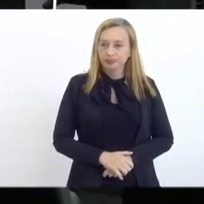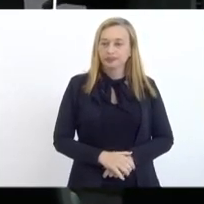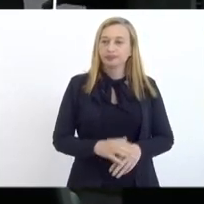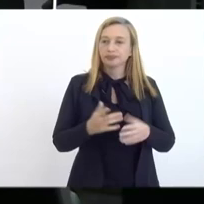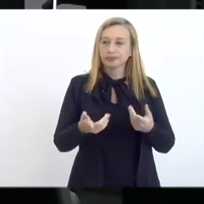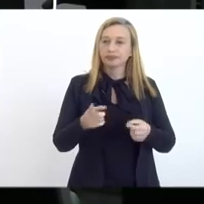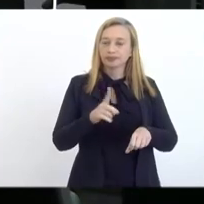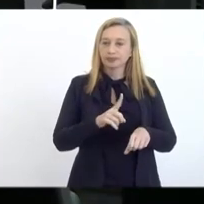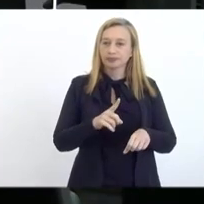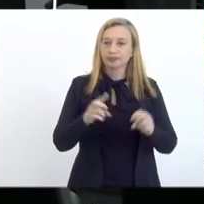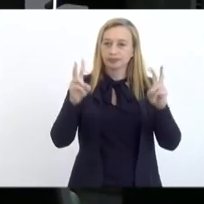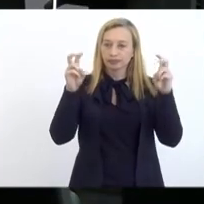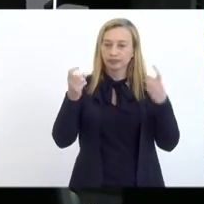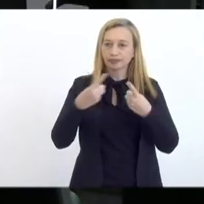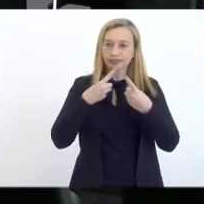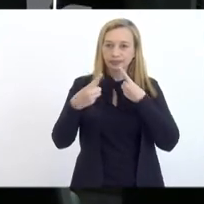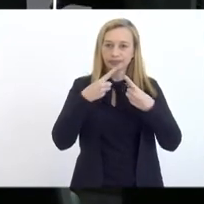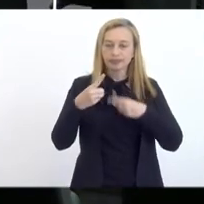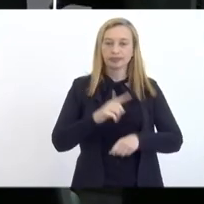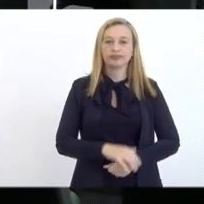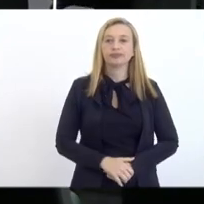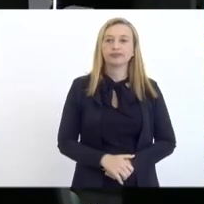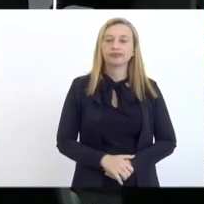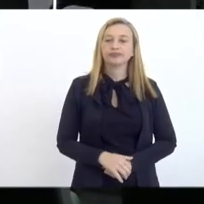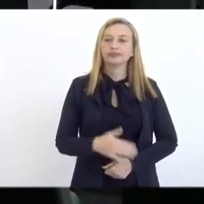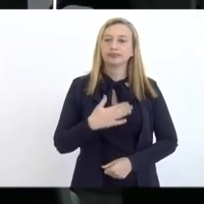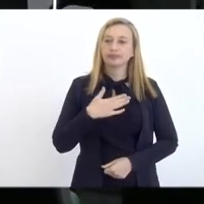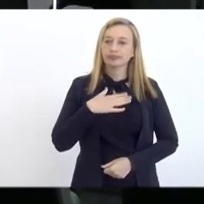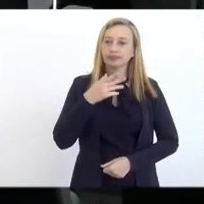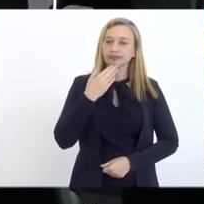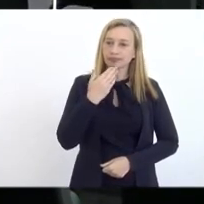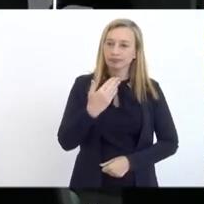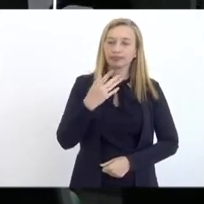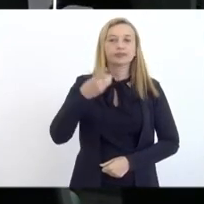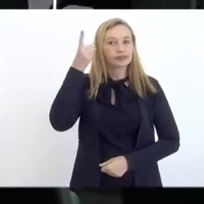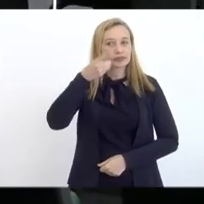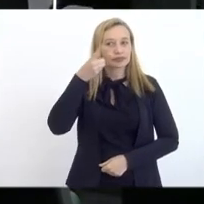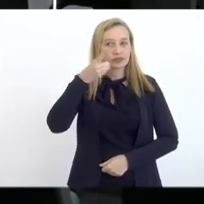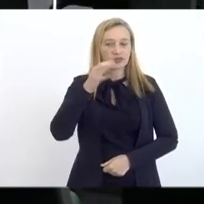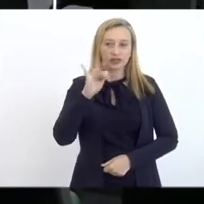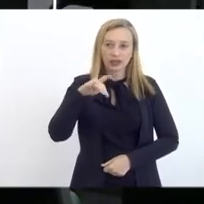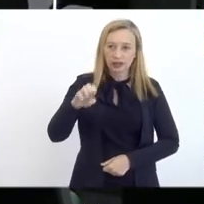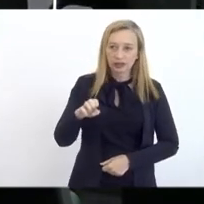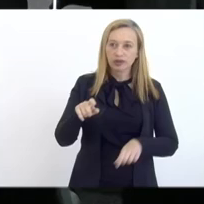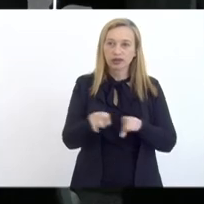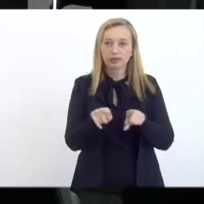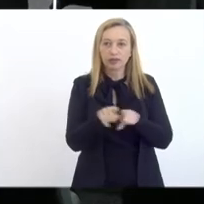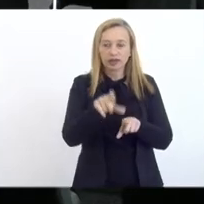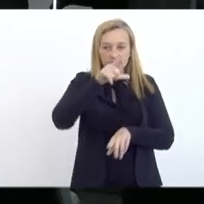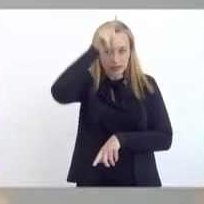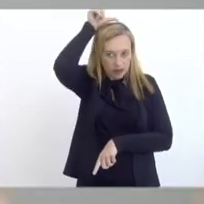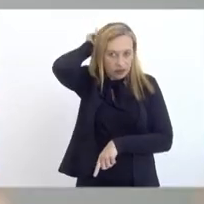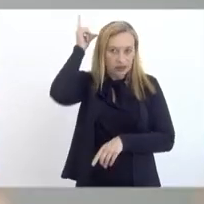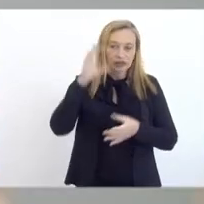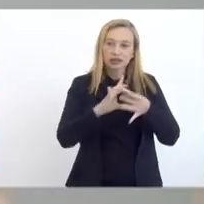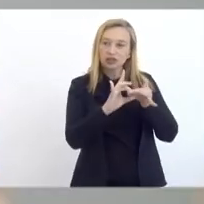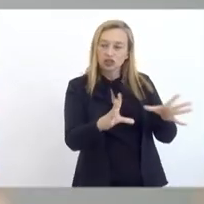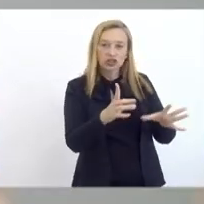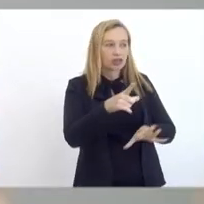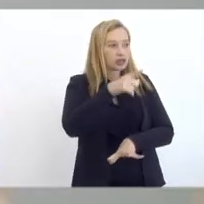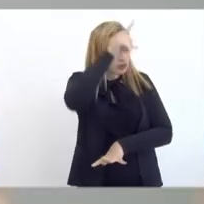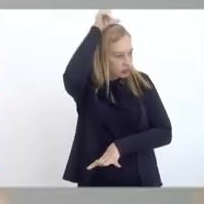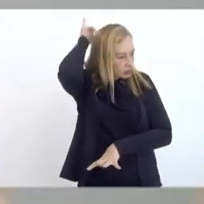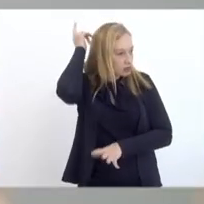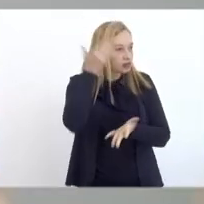discussão. Eu sugiro aqui, deputado Felipe, deputado Luiz Paulo, passar a palavra para Vossa Excelência fazerem as